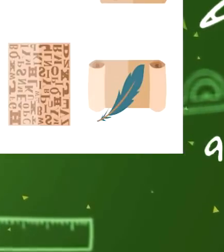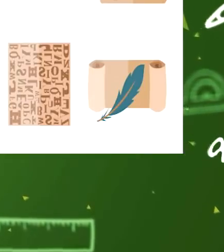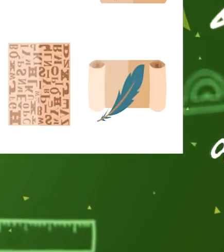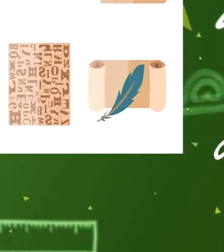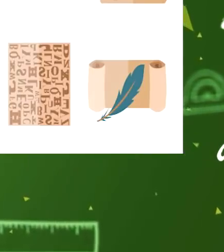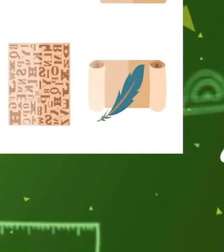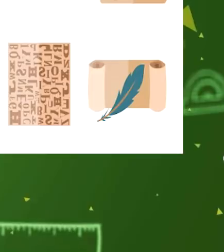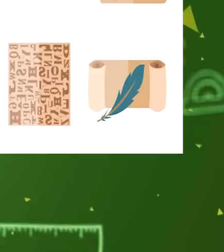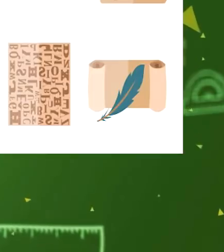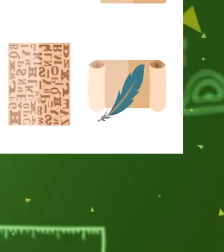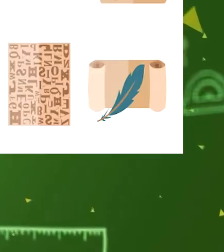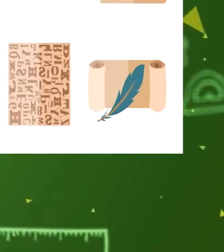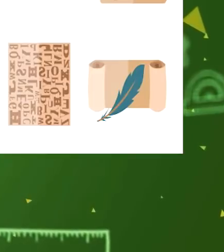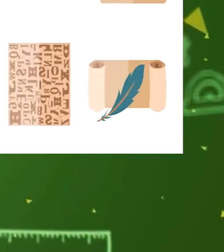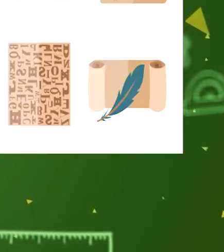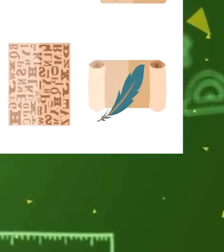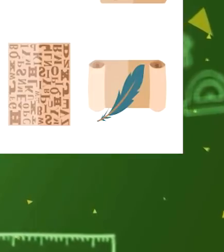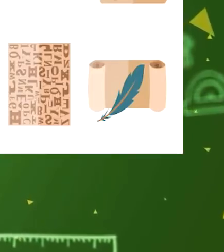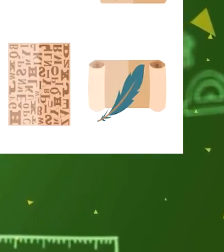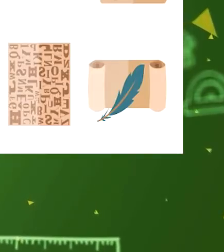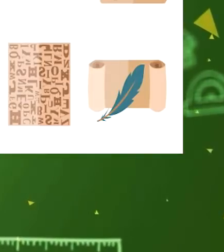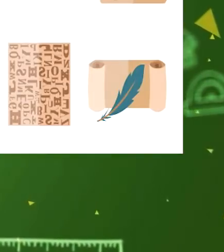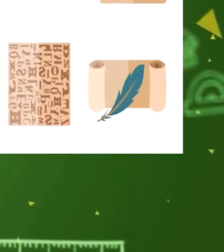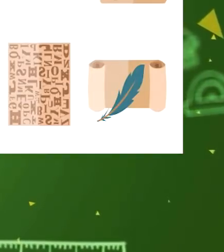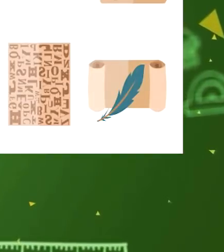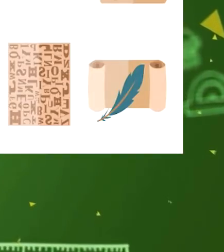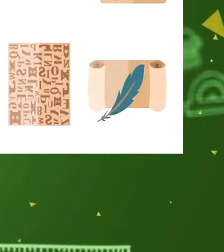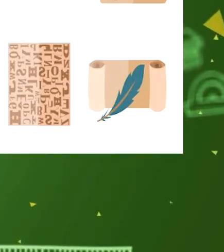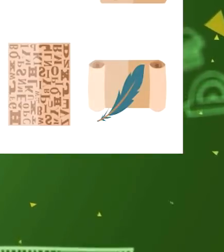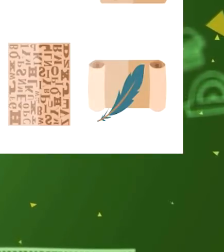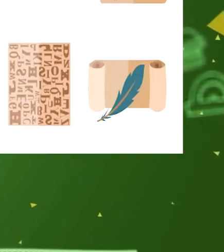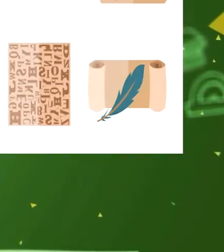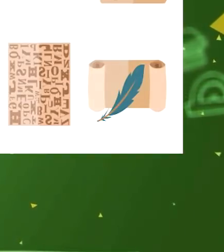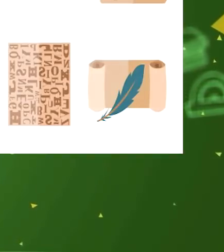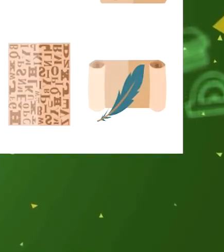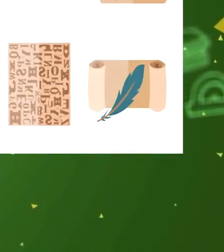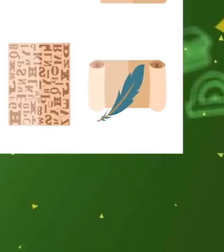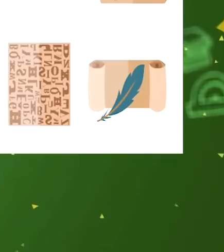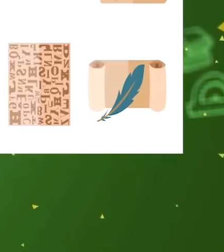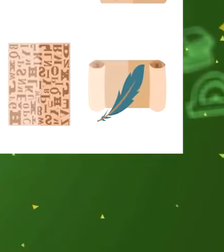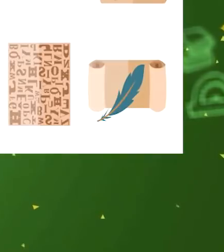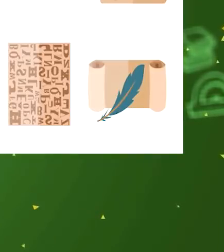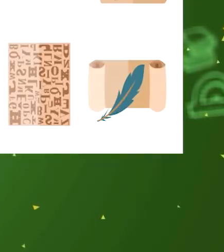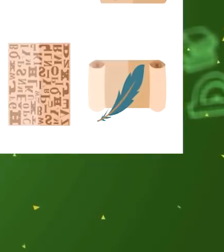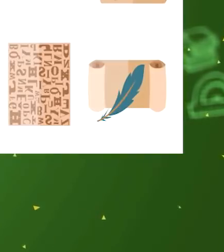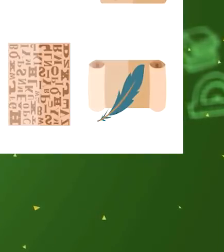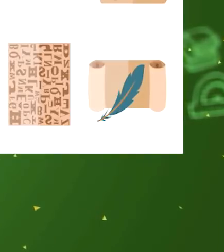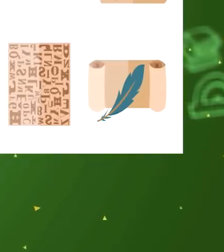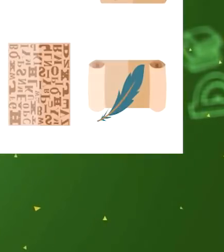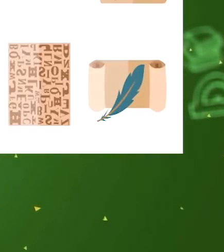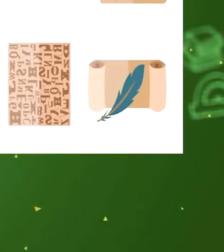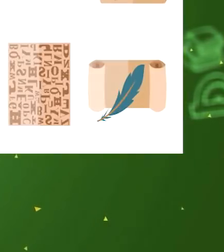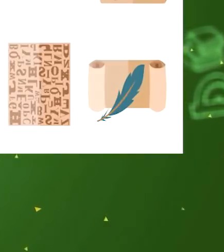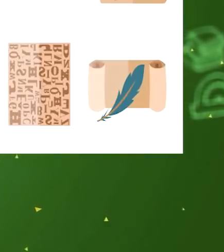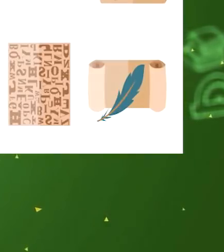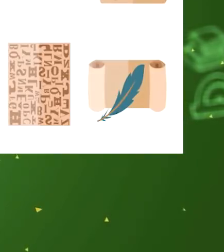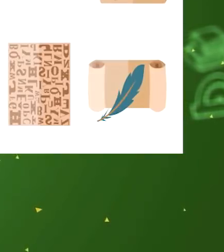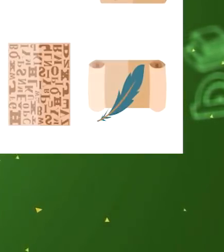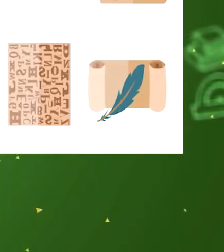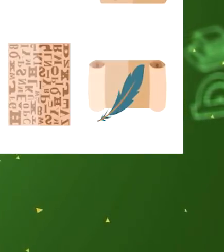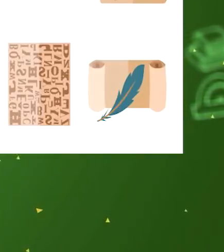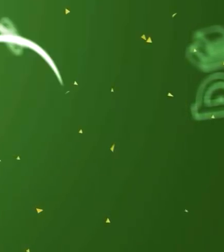Diferentes suportes para registrar seus desenhos e escrita, ou seja, suas representações